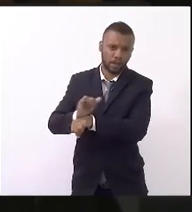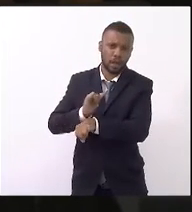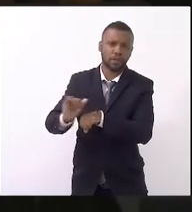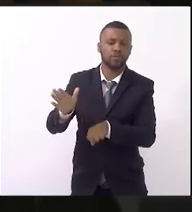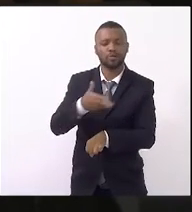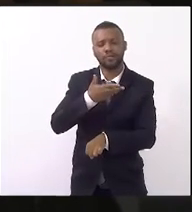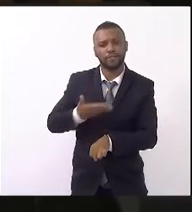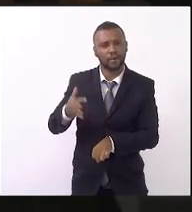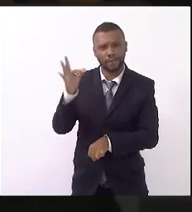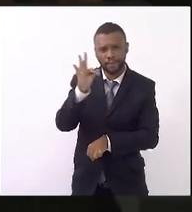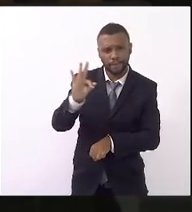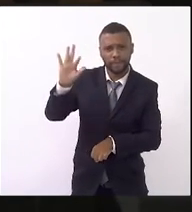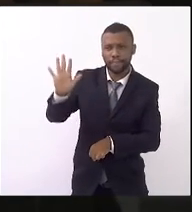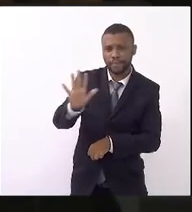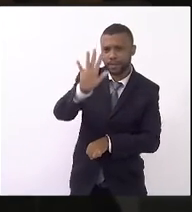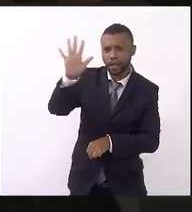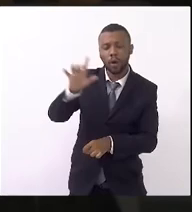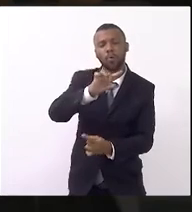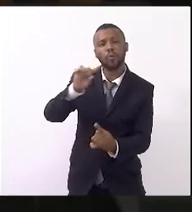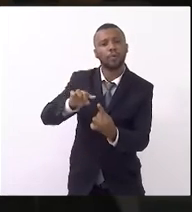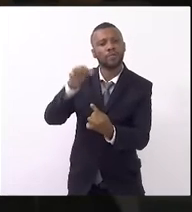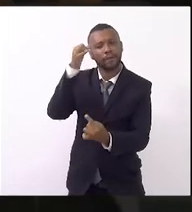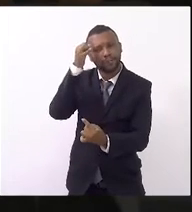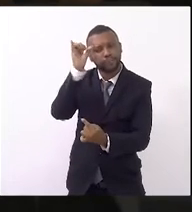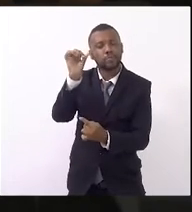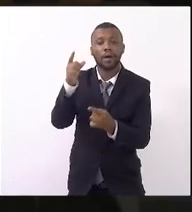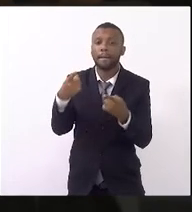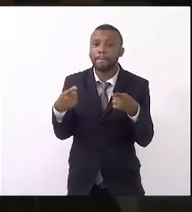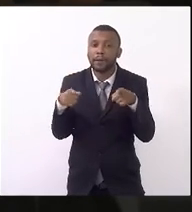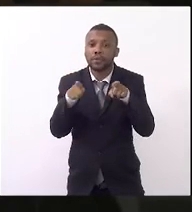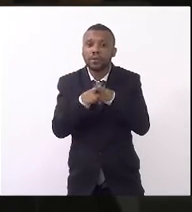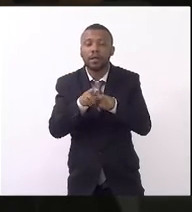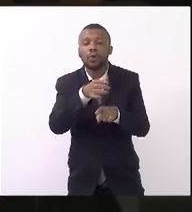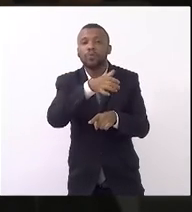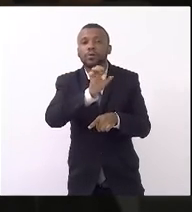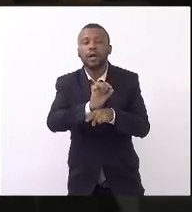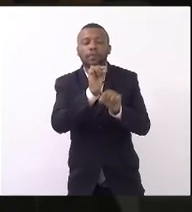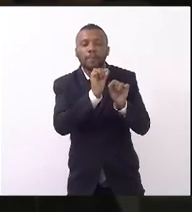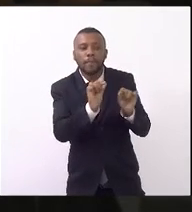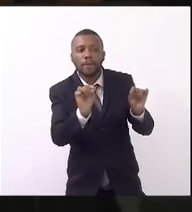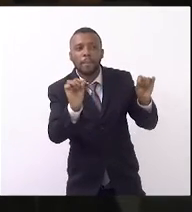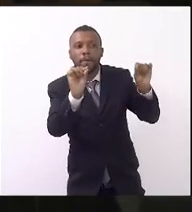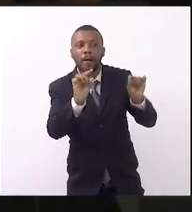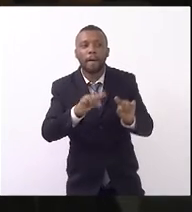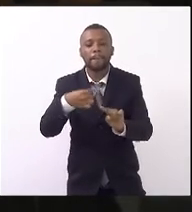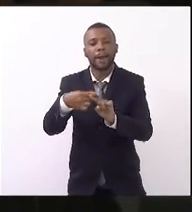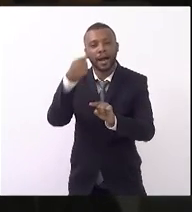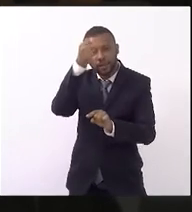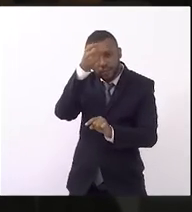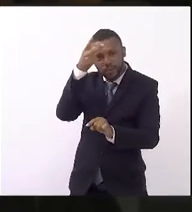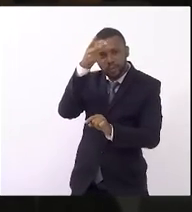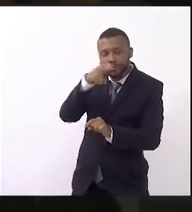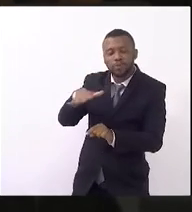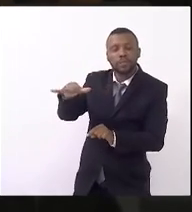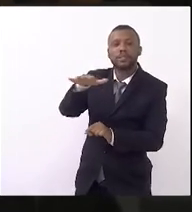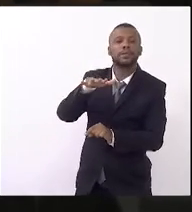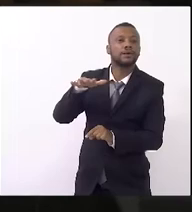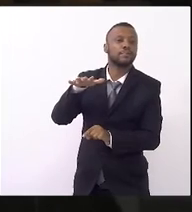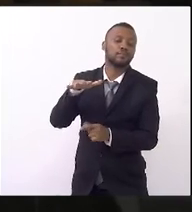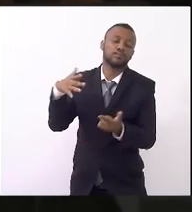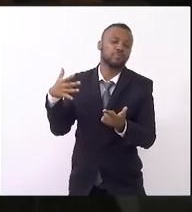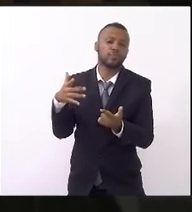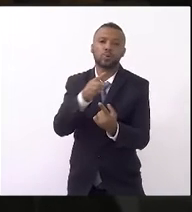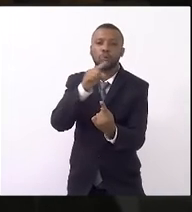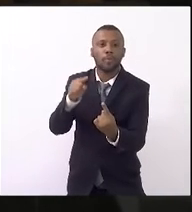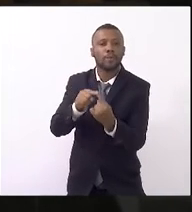federal, preventivo, em parceria com os estados e municípios, no sentido de resolver